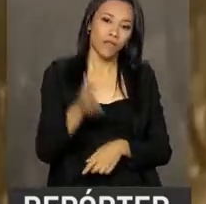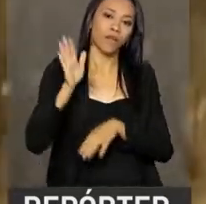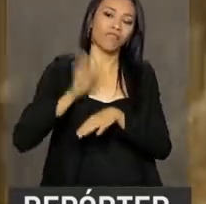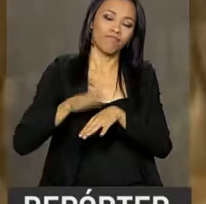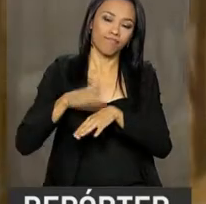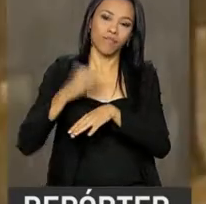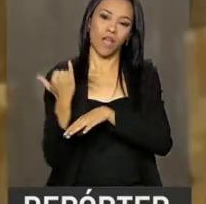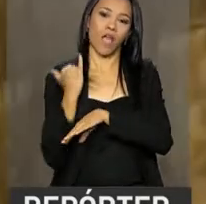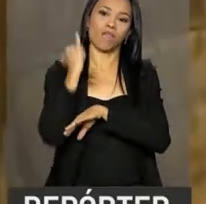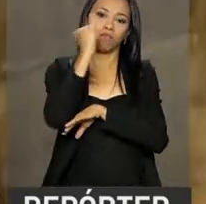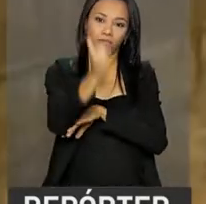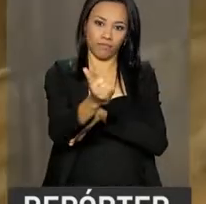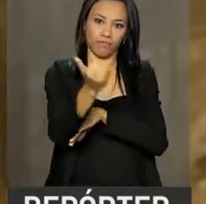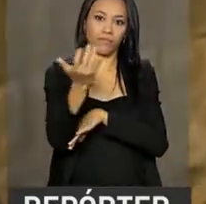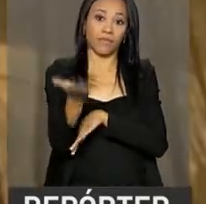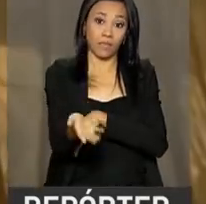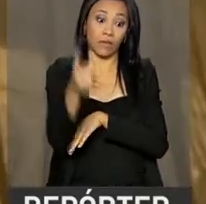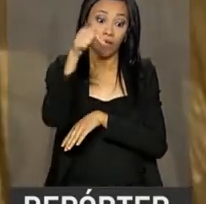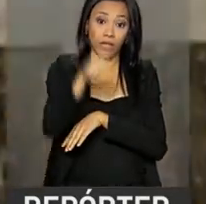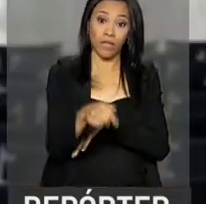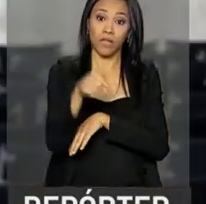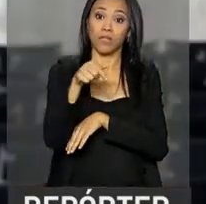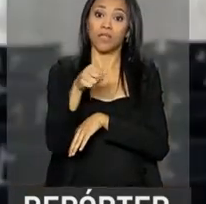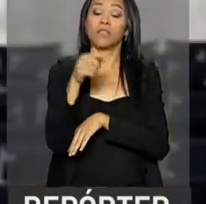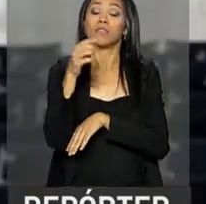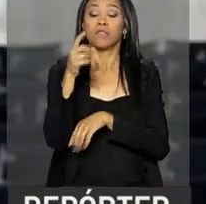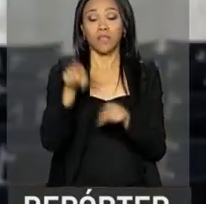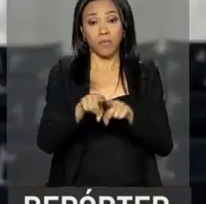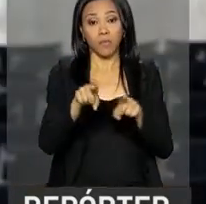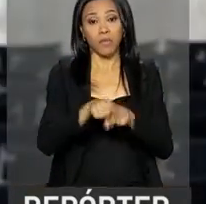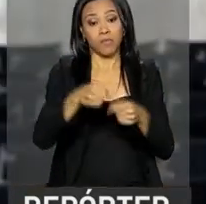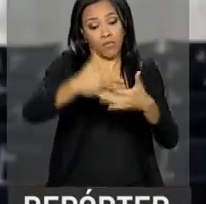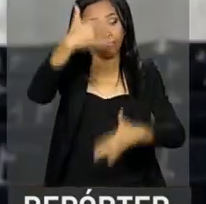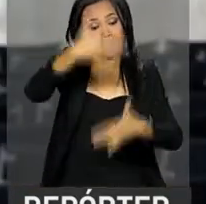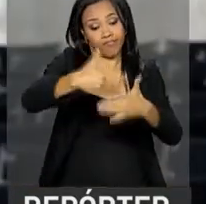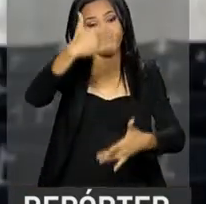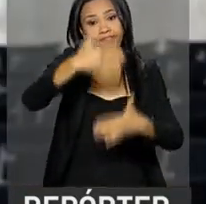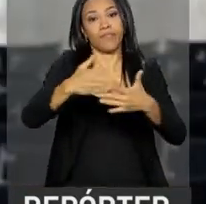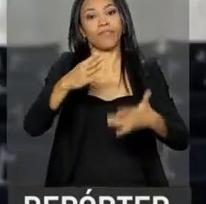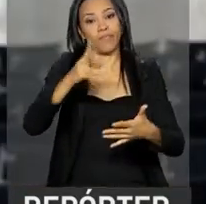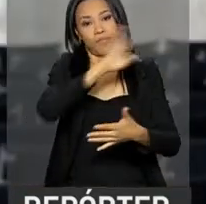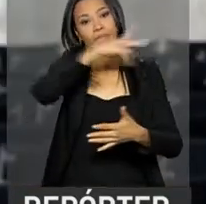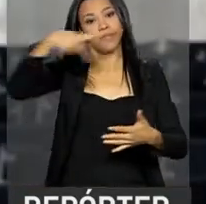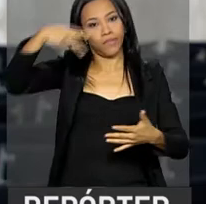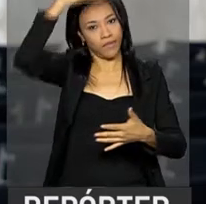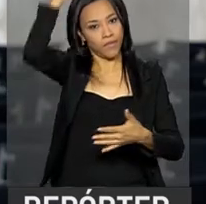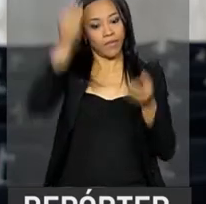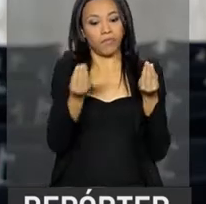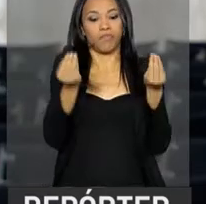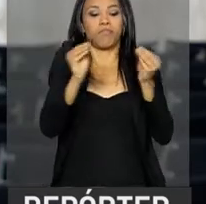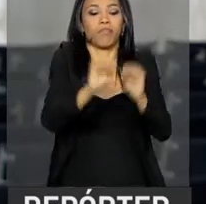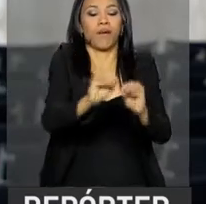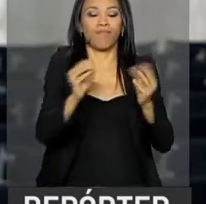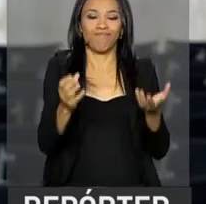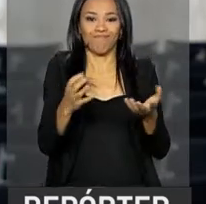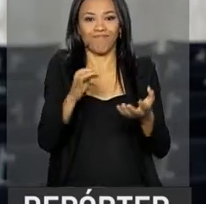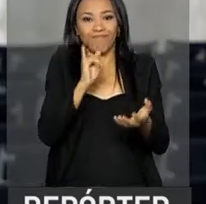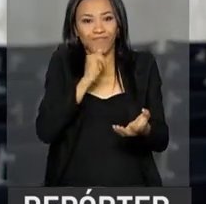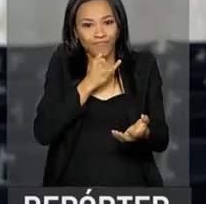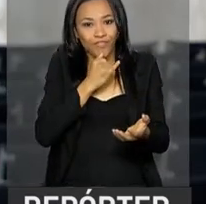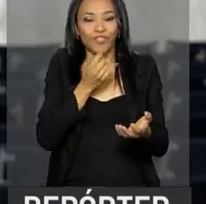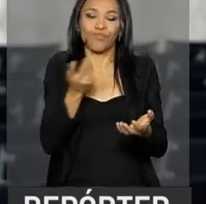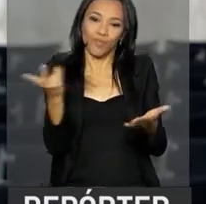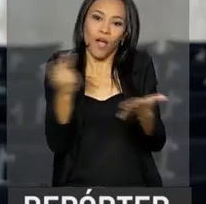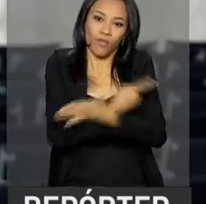de notícias então neste final de semana o presidente também manifestou pelas redes sociais a solidariedade por conta desse incidente